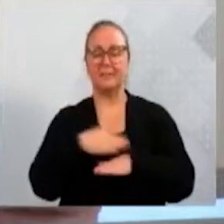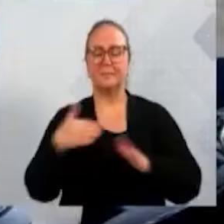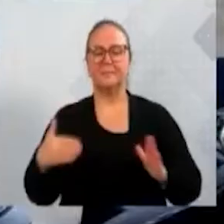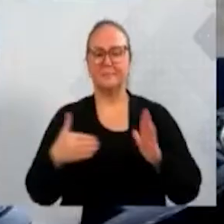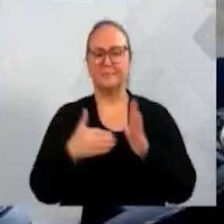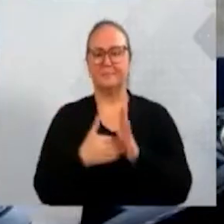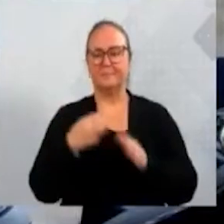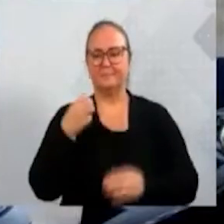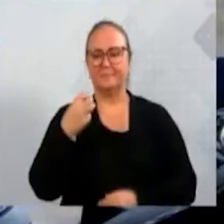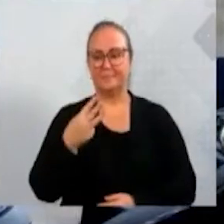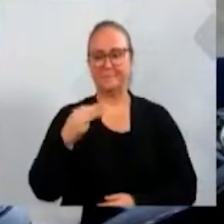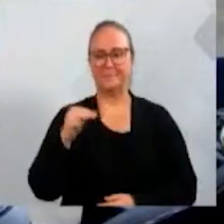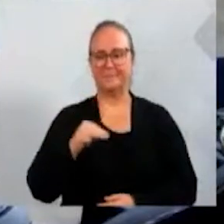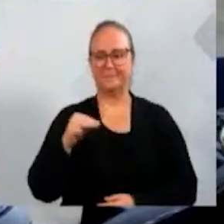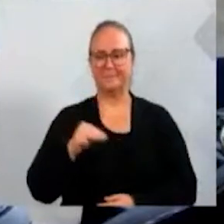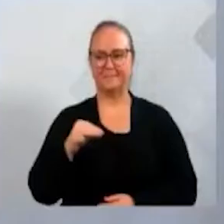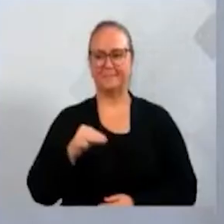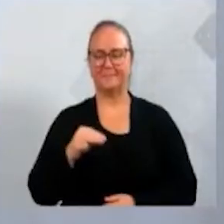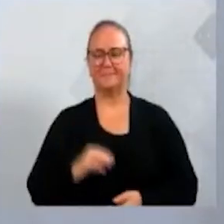minutos